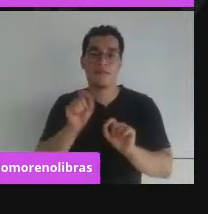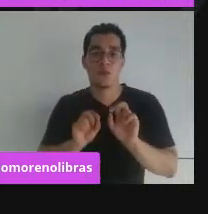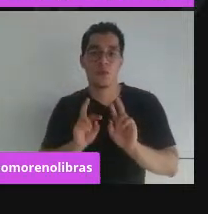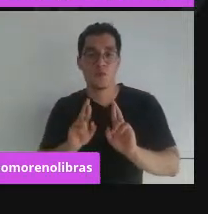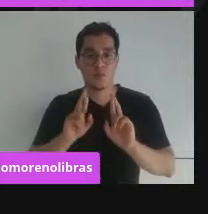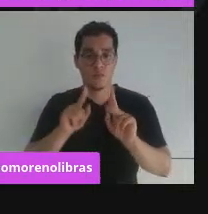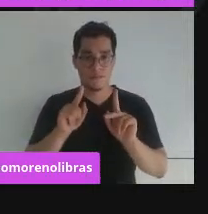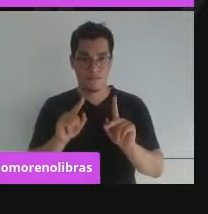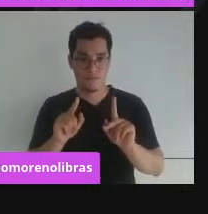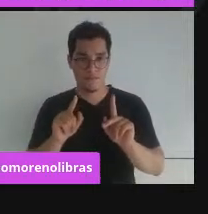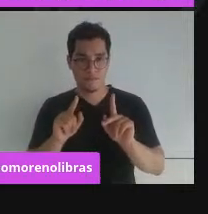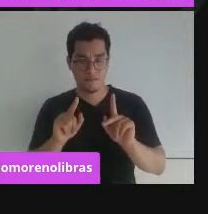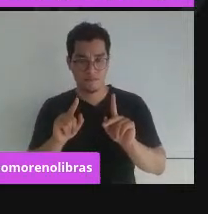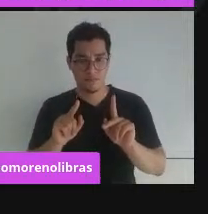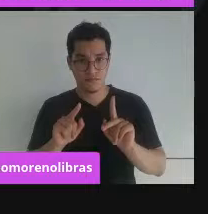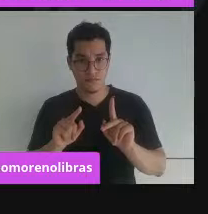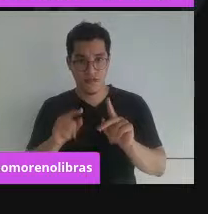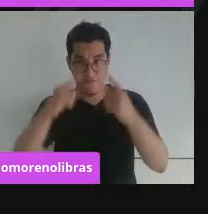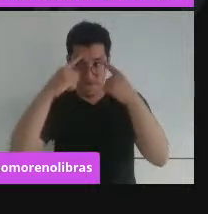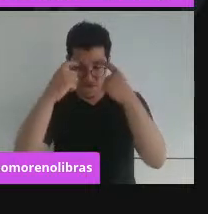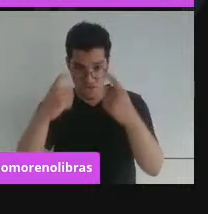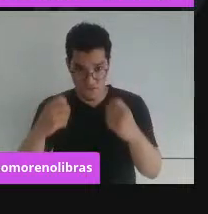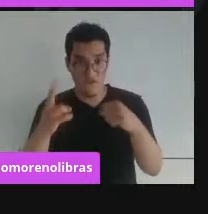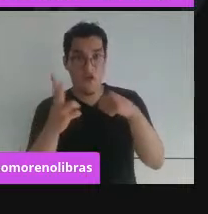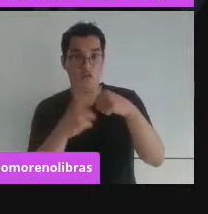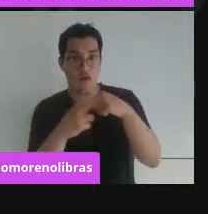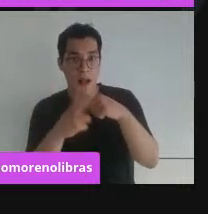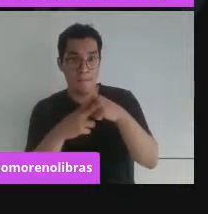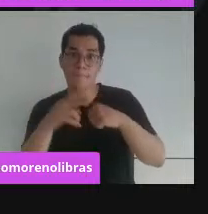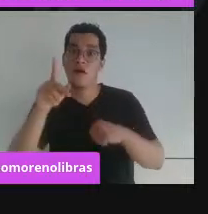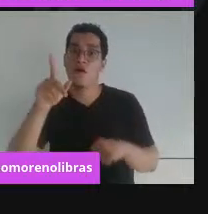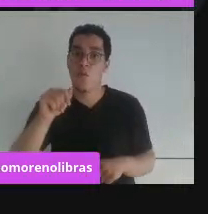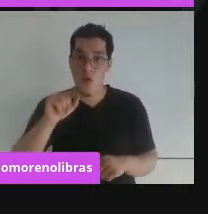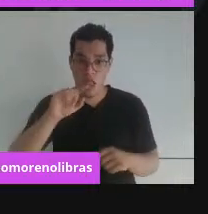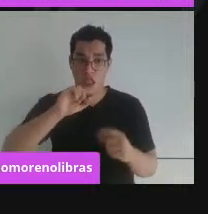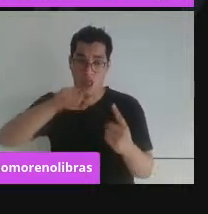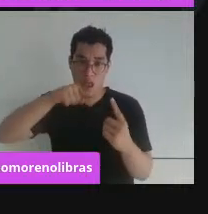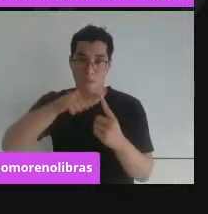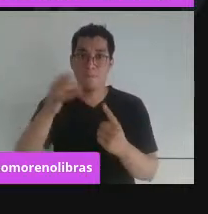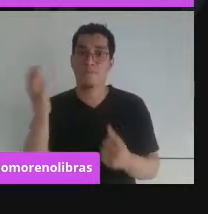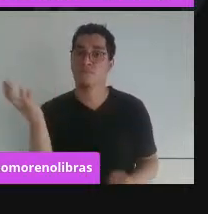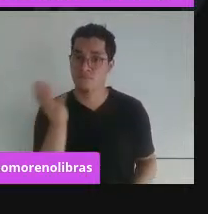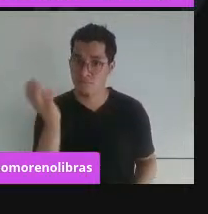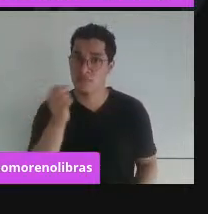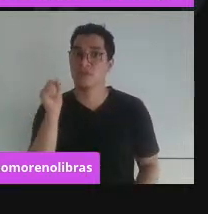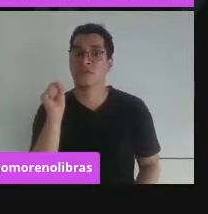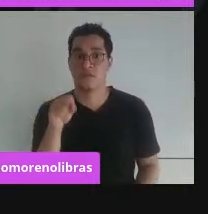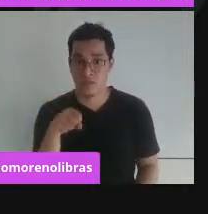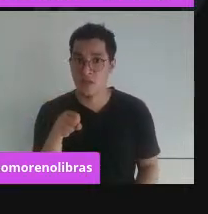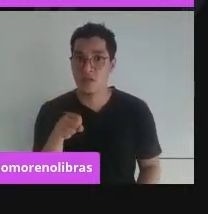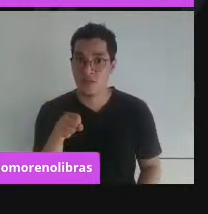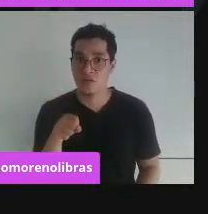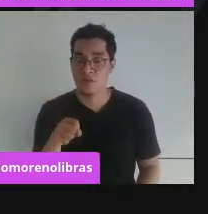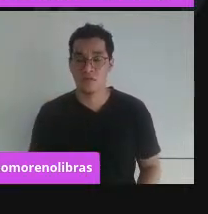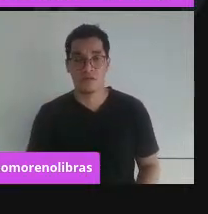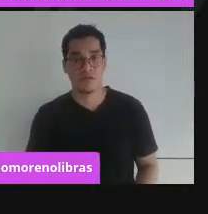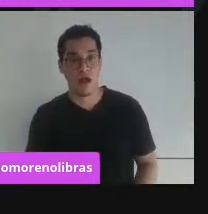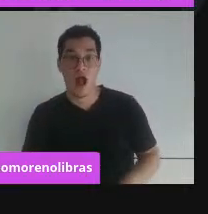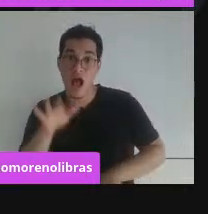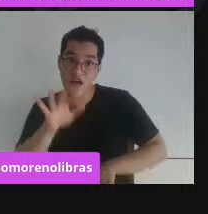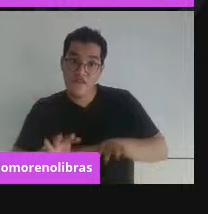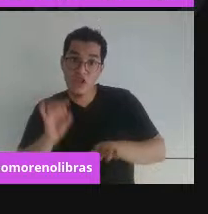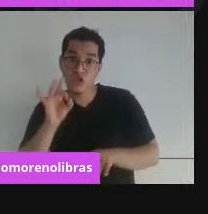entendo que toda violência verbal é intencional, visa agredir o interlocutor, que pode ser um indivíduo ou um coletivo, ou